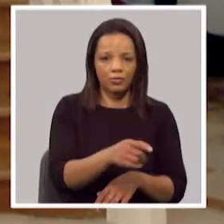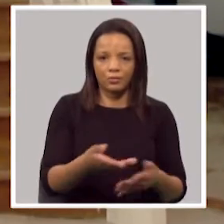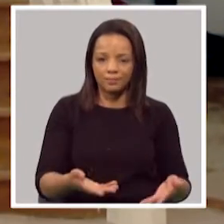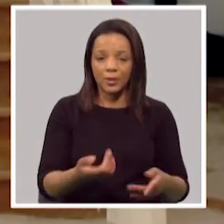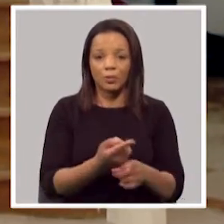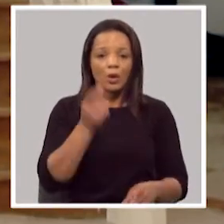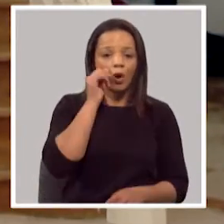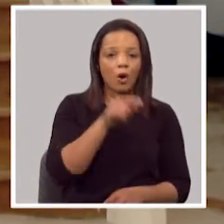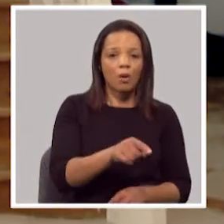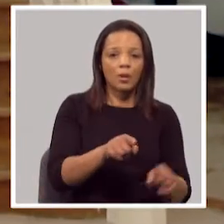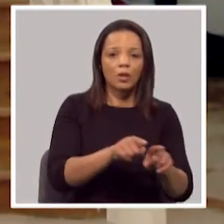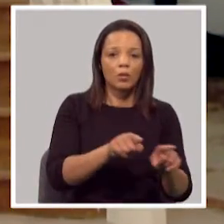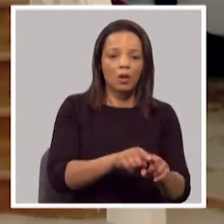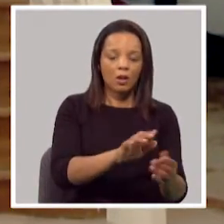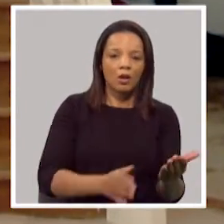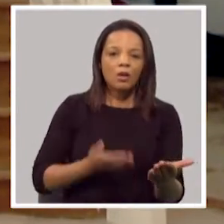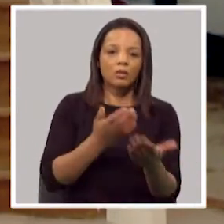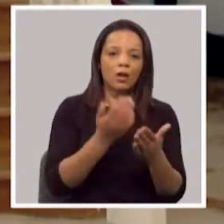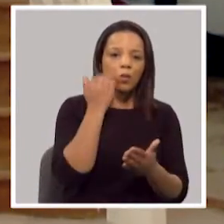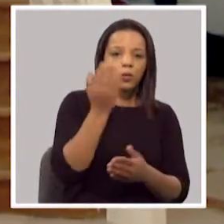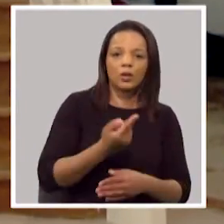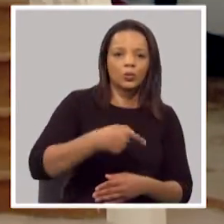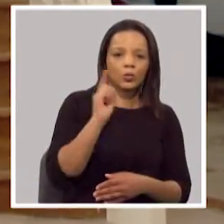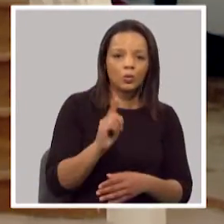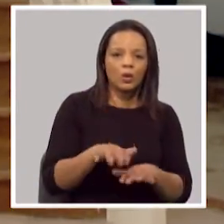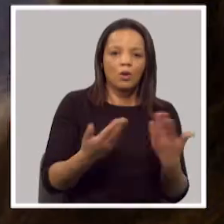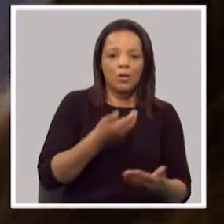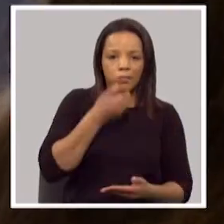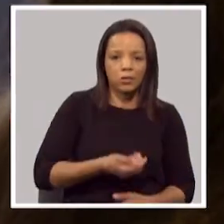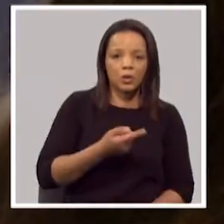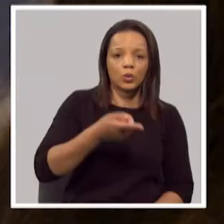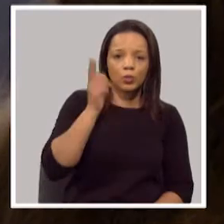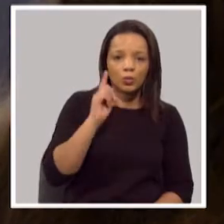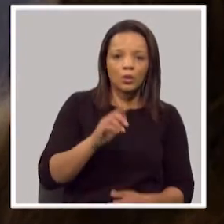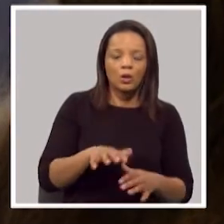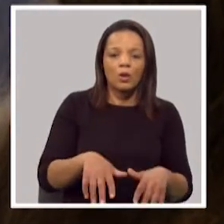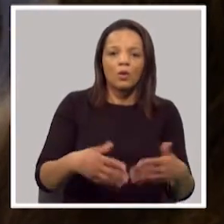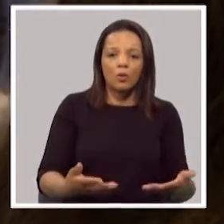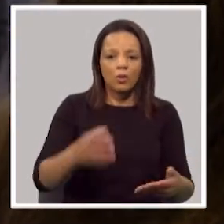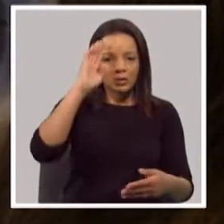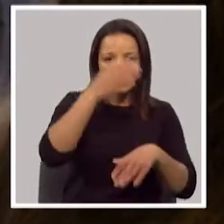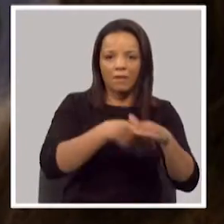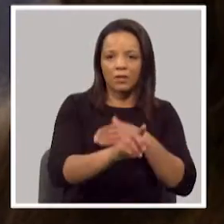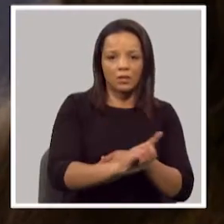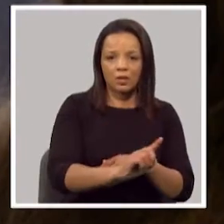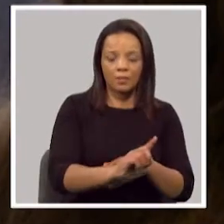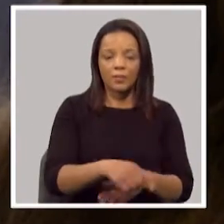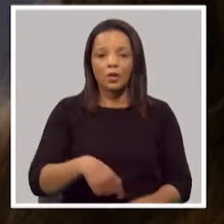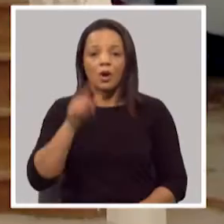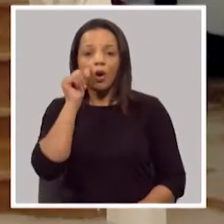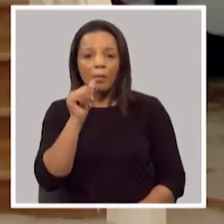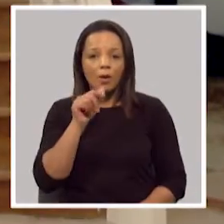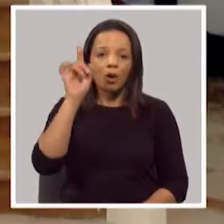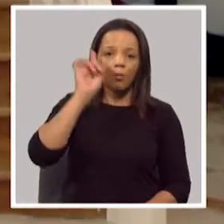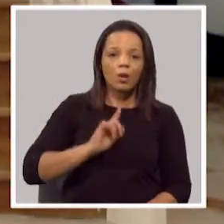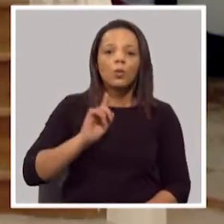serem homens, não é? Porque ser homem não é uma condição de mérito, não é uma condição de sabedoria, não é uma condição de saber fazer, não é?